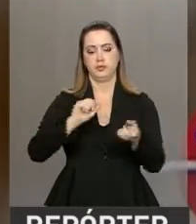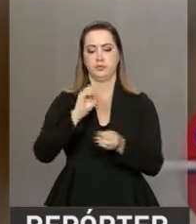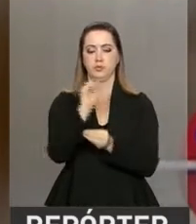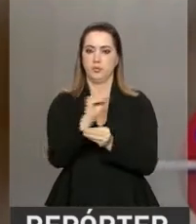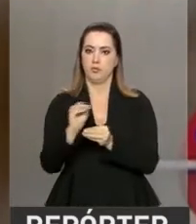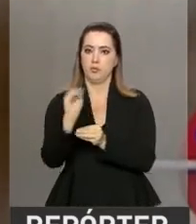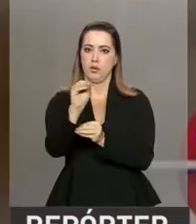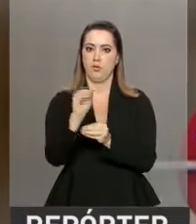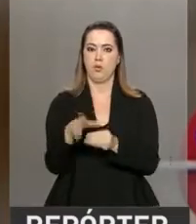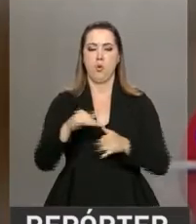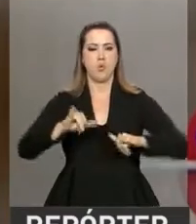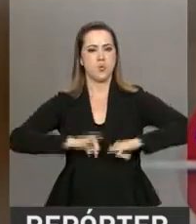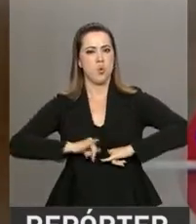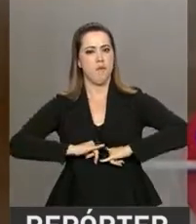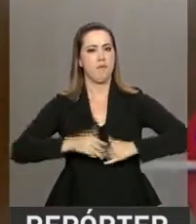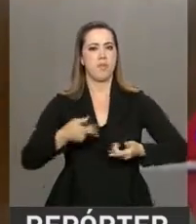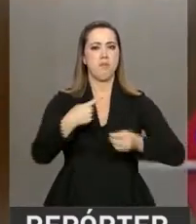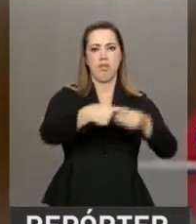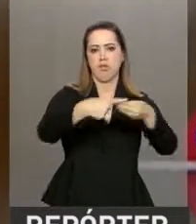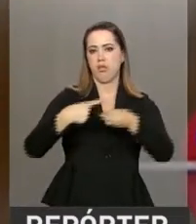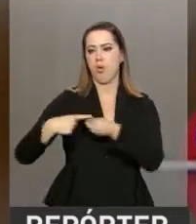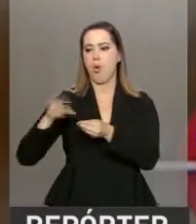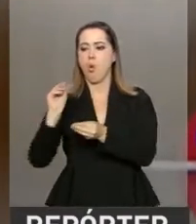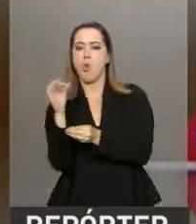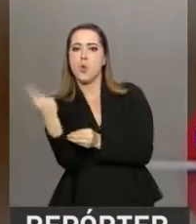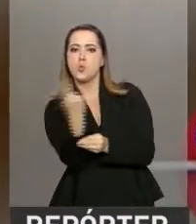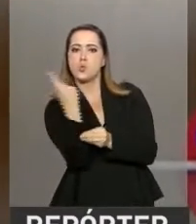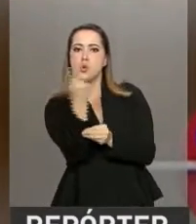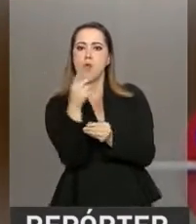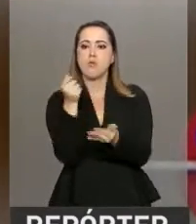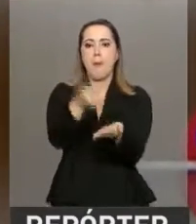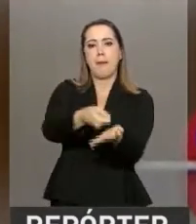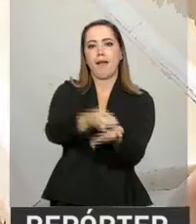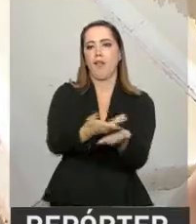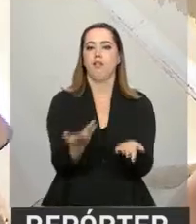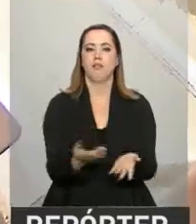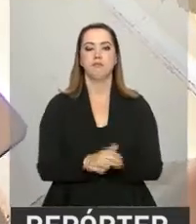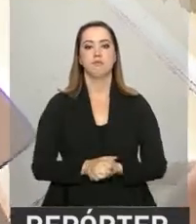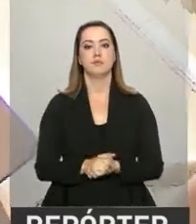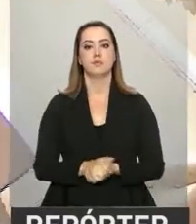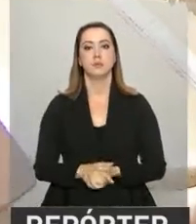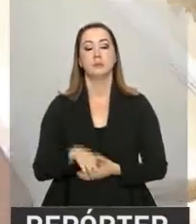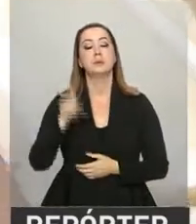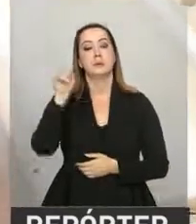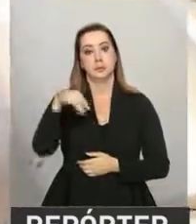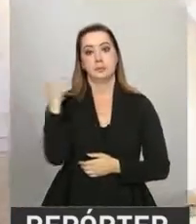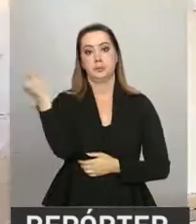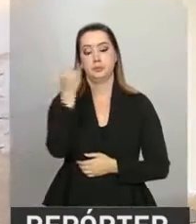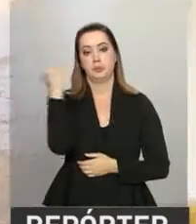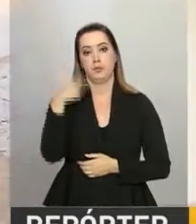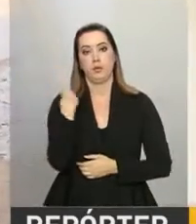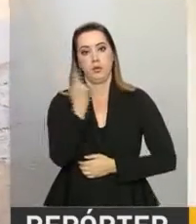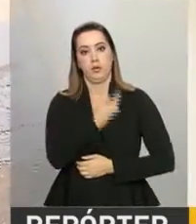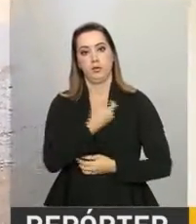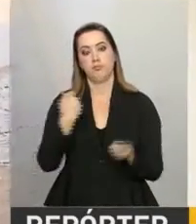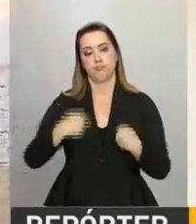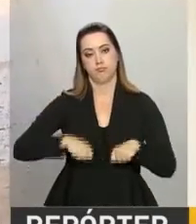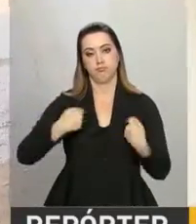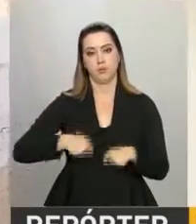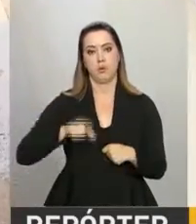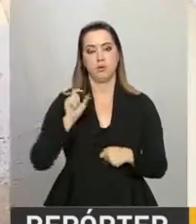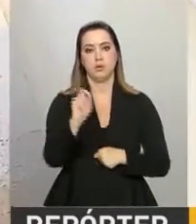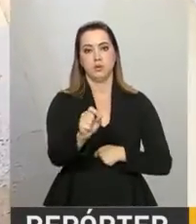sem o sacrifício do estado demitidos que estavam financiando sozinhas essas roupas muito importante a gente que depende do